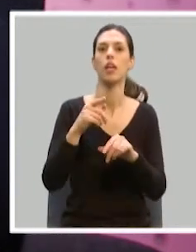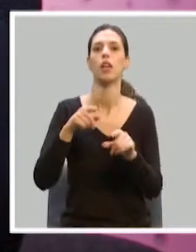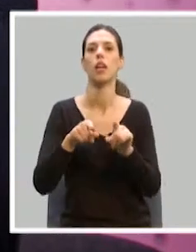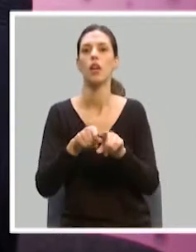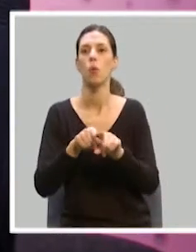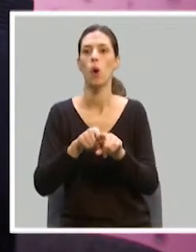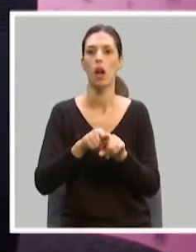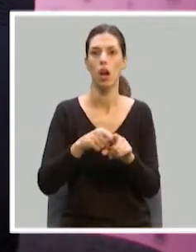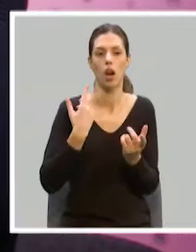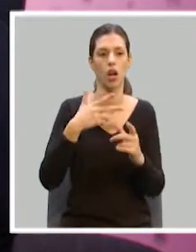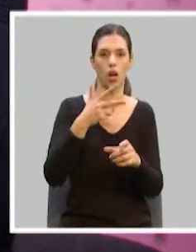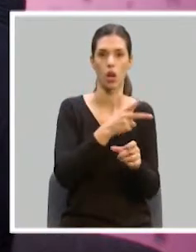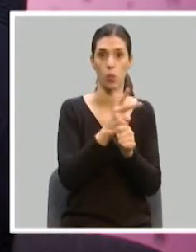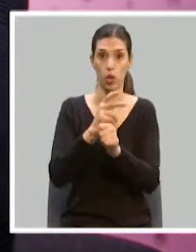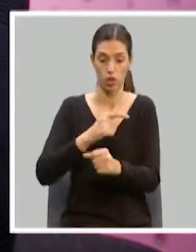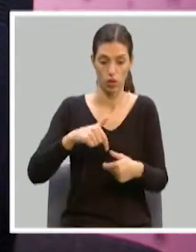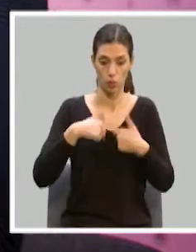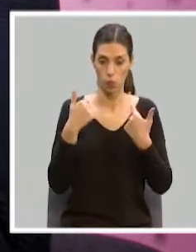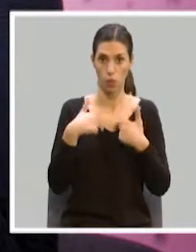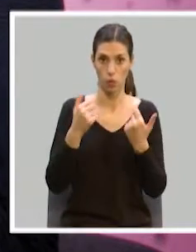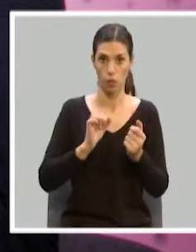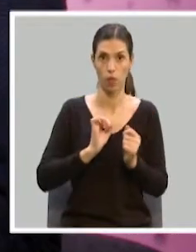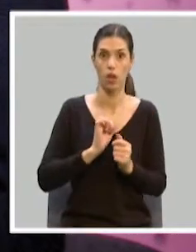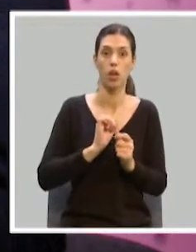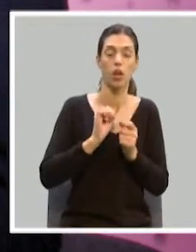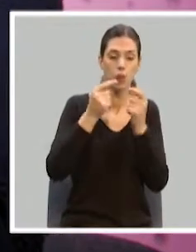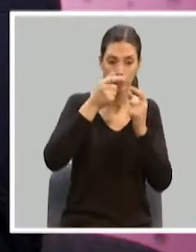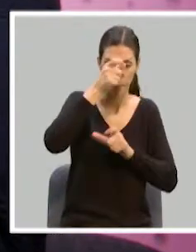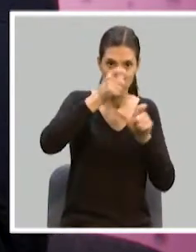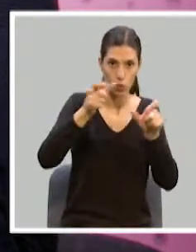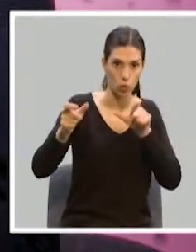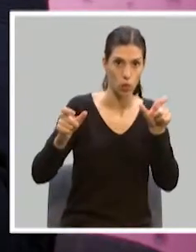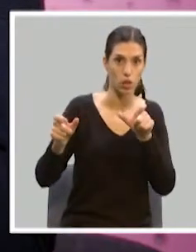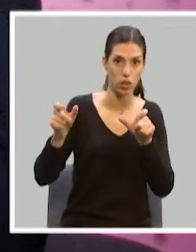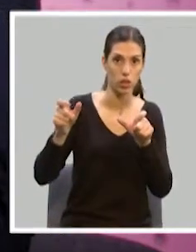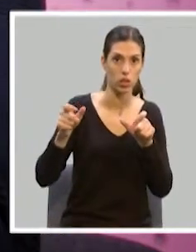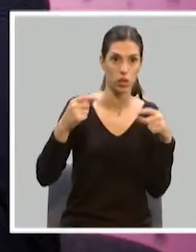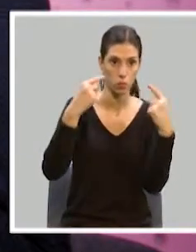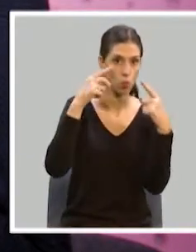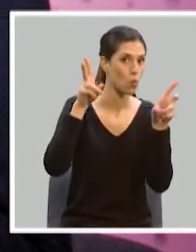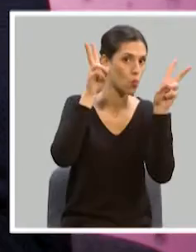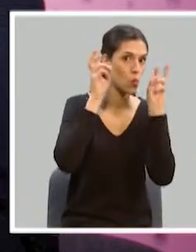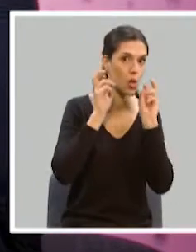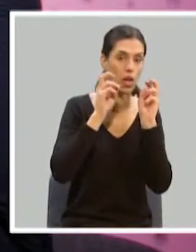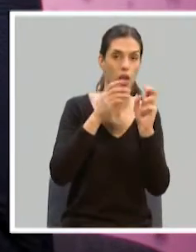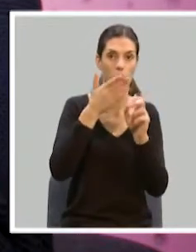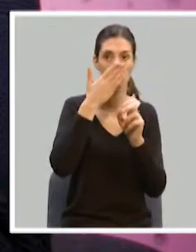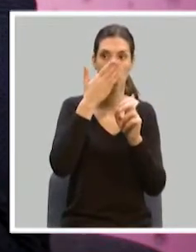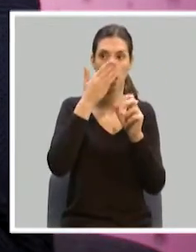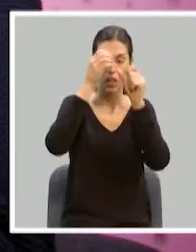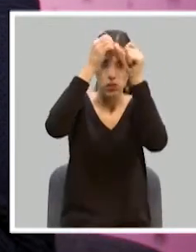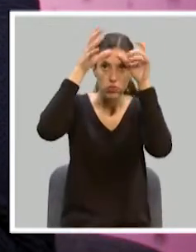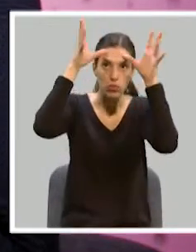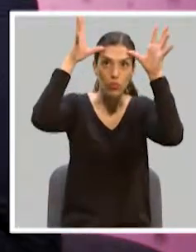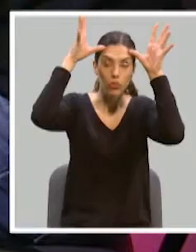levar o mundo outro reportagem as pessoas para elas conseguirem visualizar e imaginar